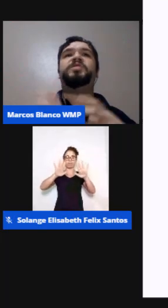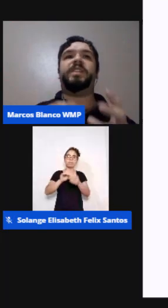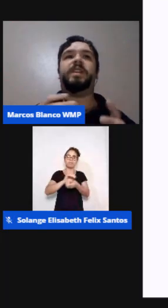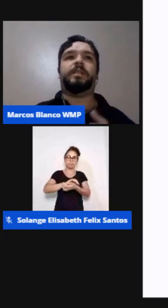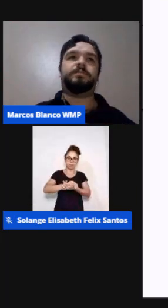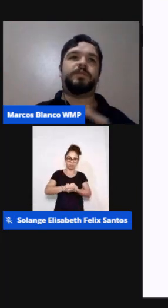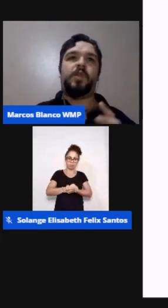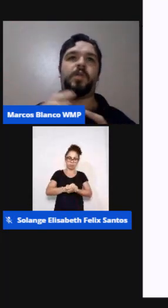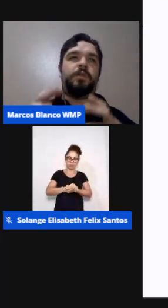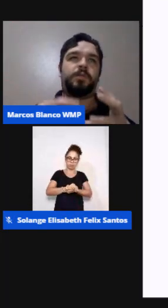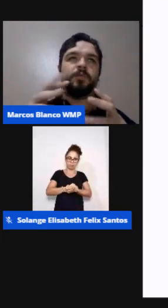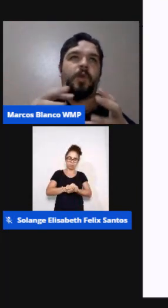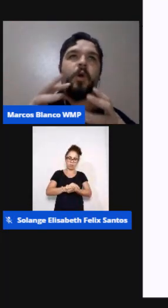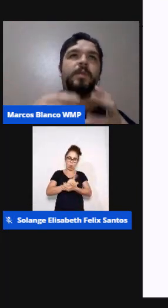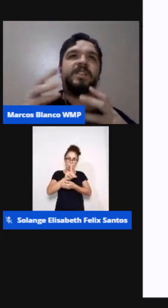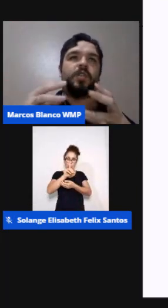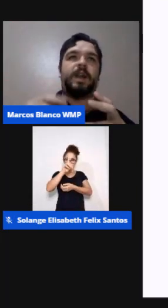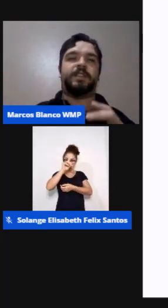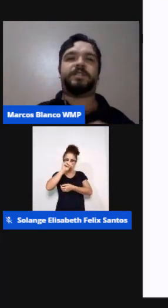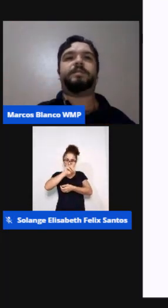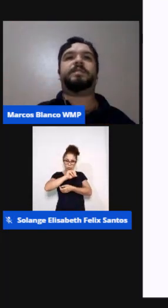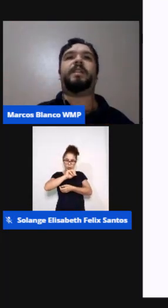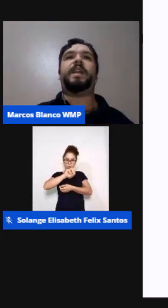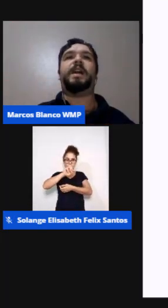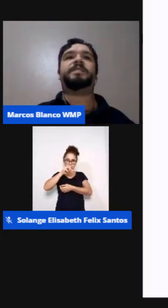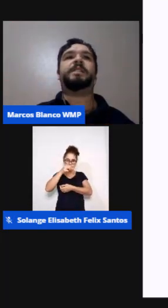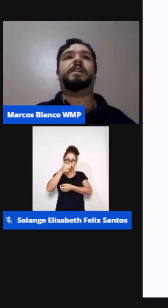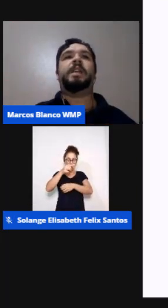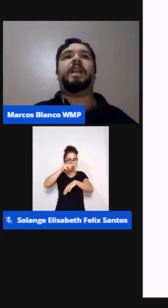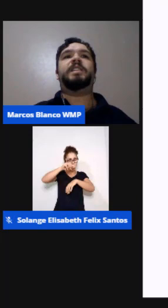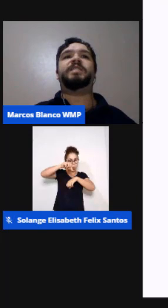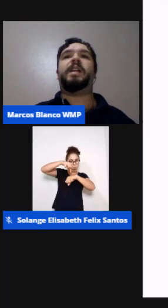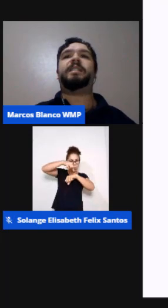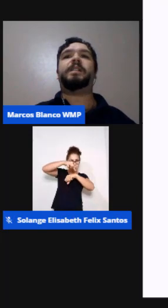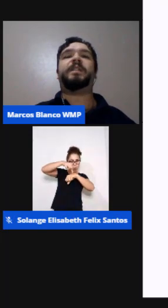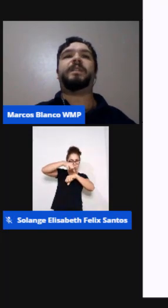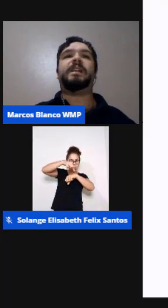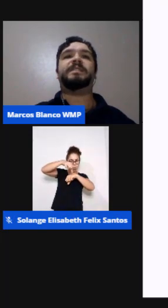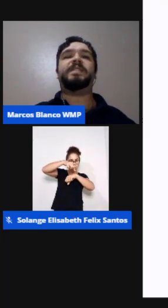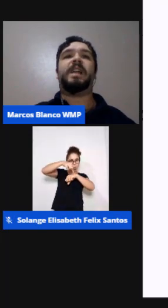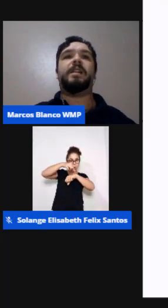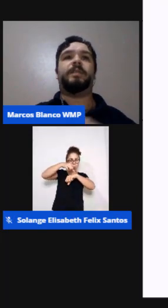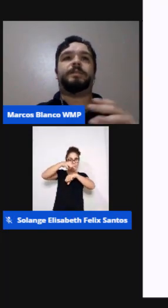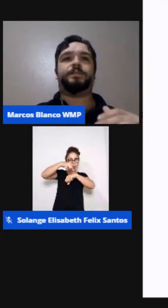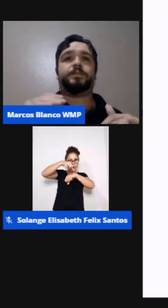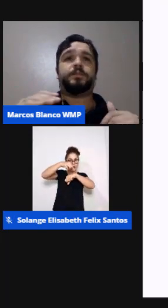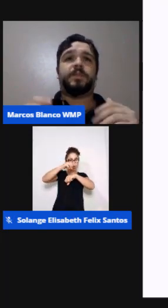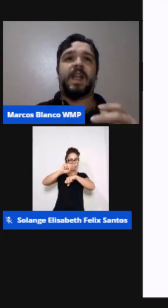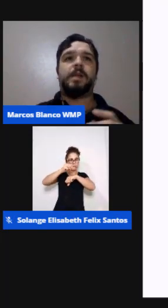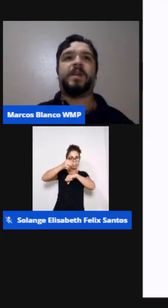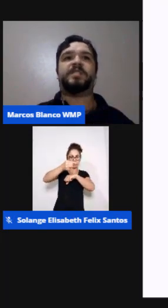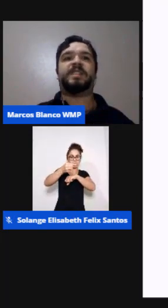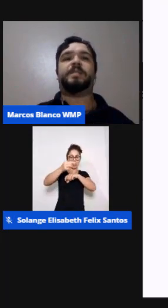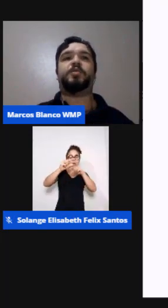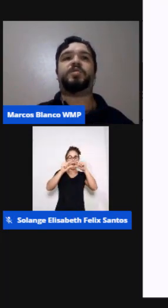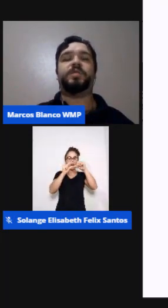Aproximadamente um dia, ou algumas horas, na verdade, ele já entra para a fase de larva, tá? A partir dessa